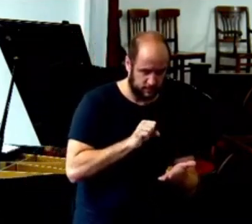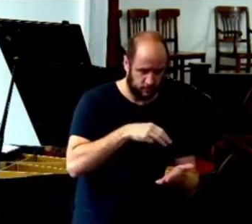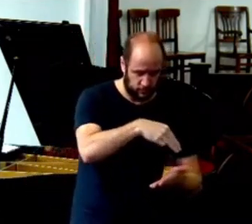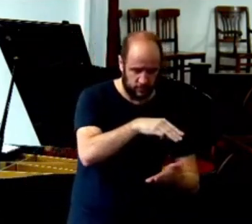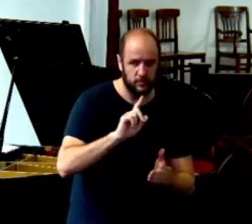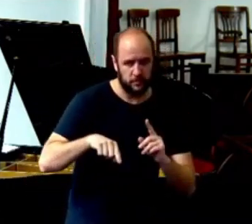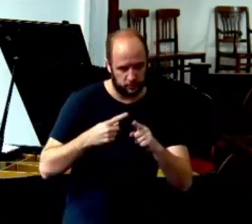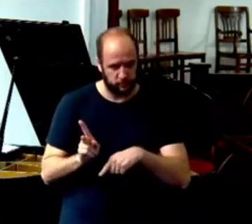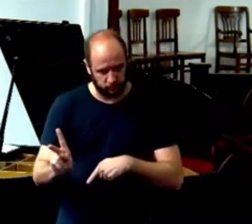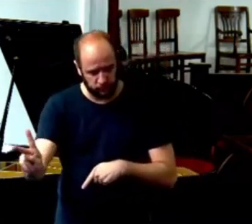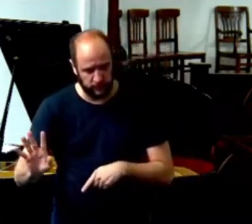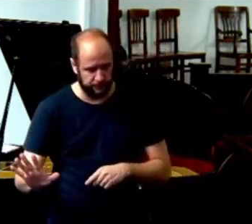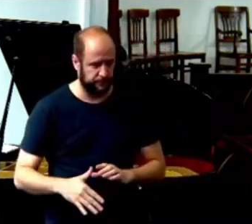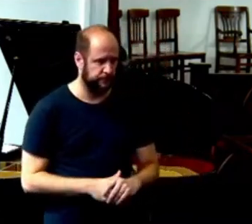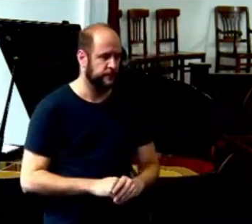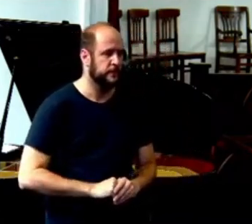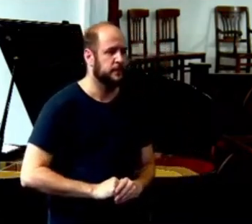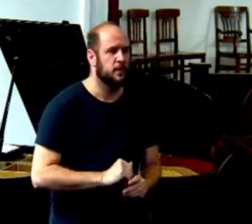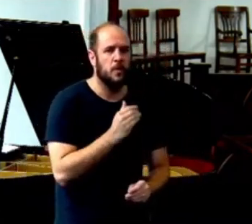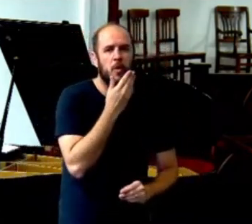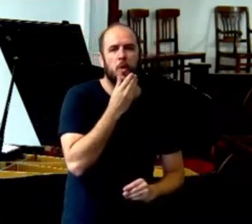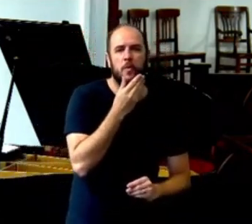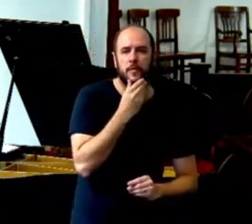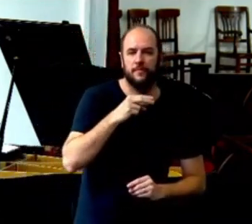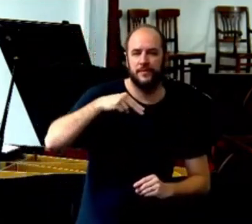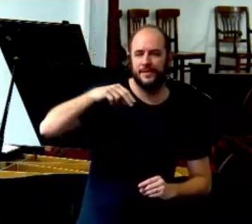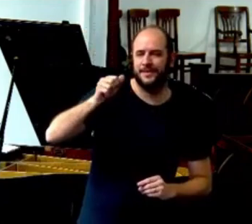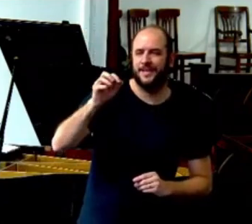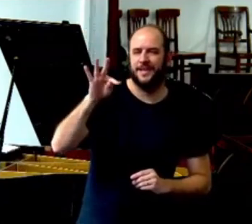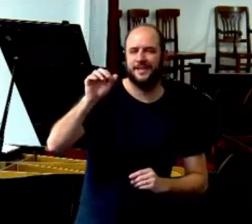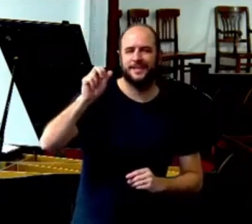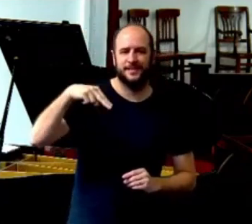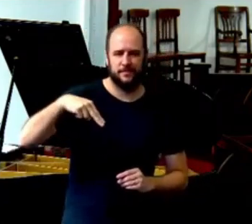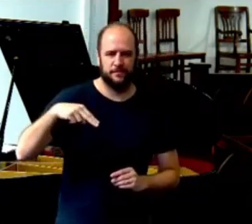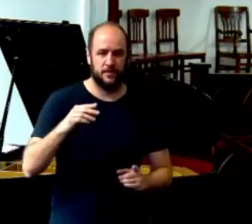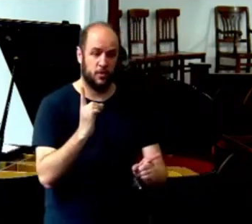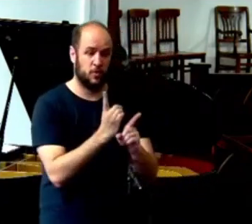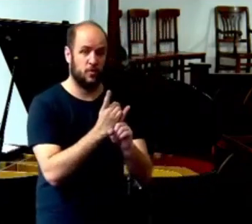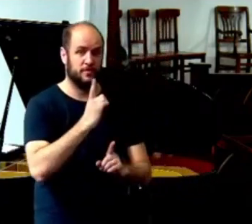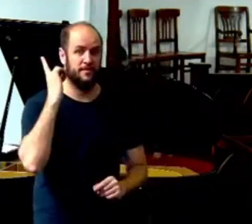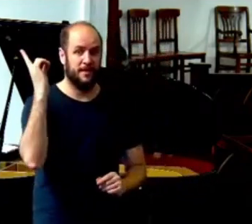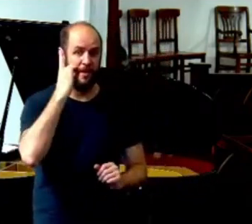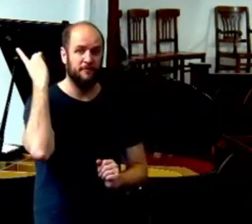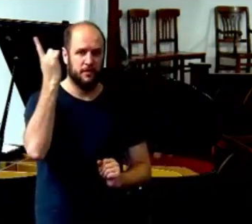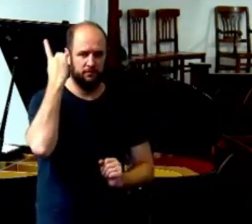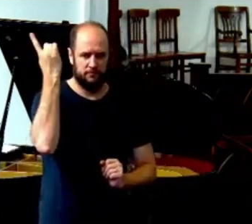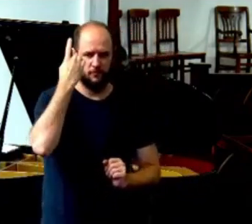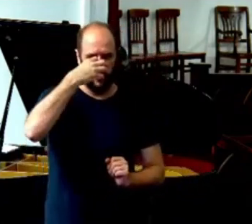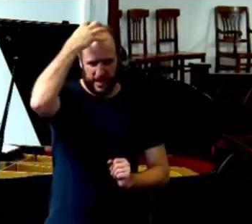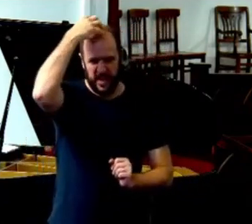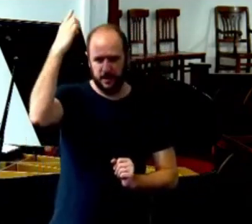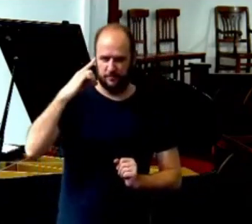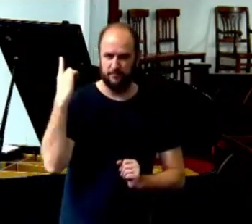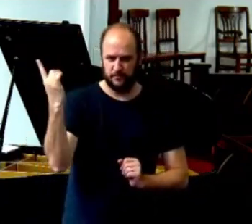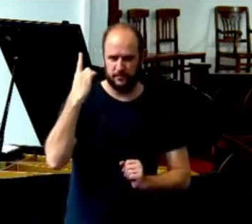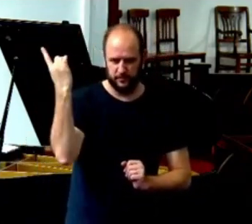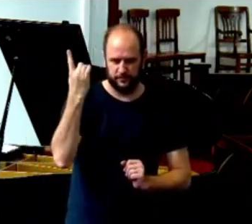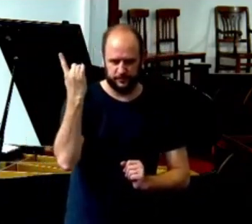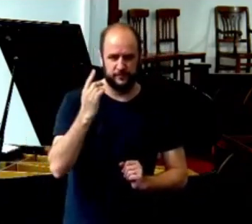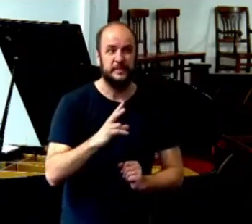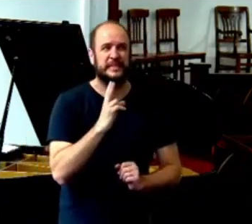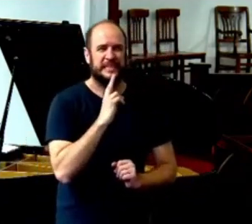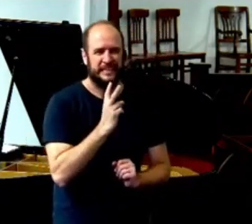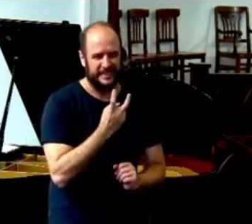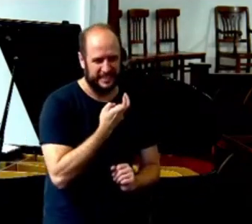Eis aqui o momento em que o profeta Natã vai ao encontro do rei Davi. Depois que esse